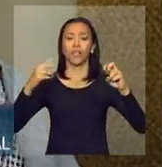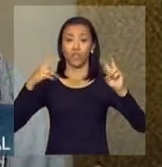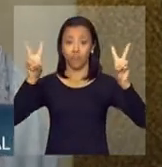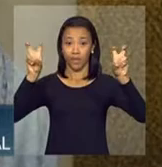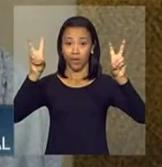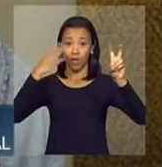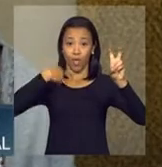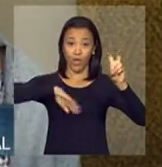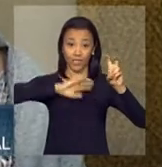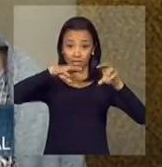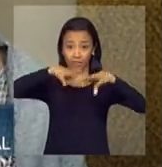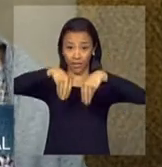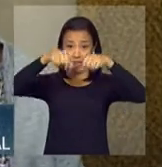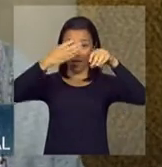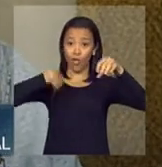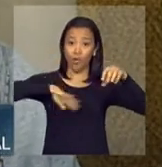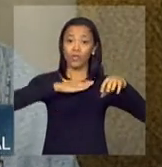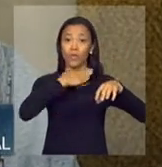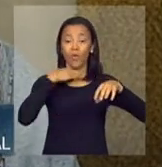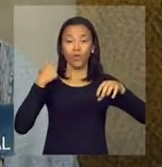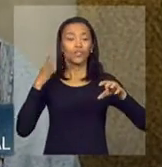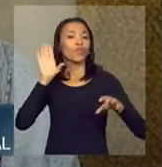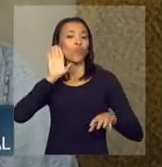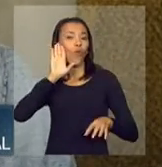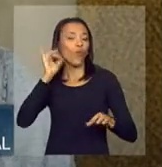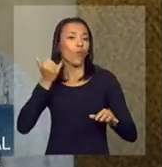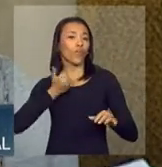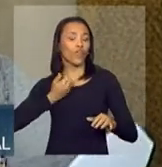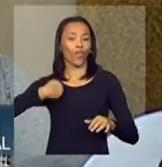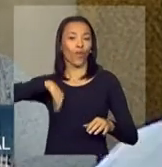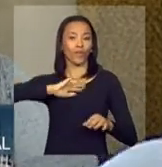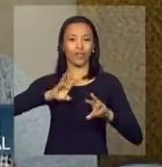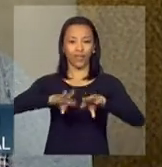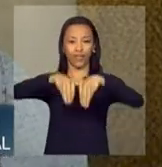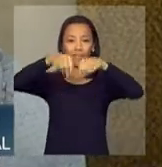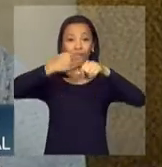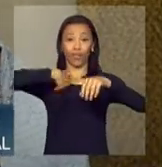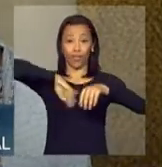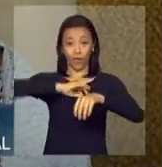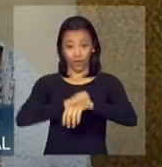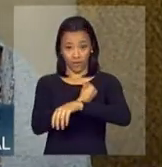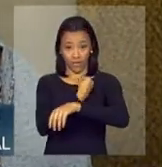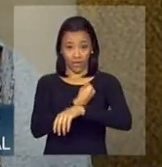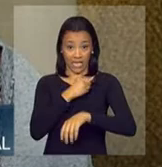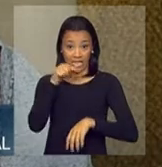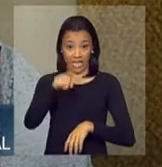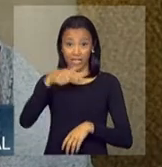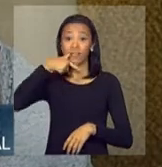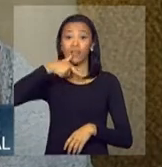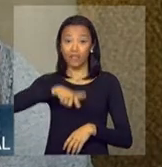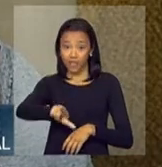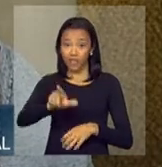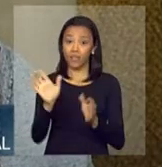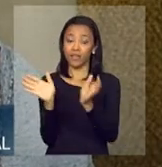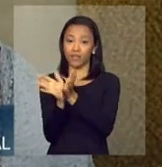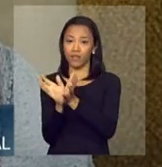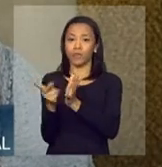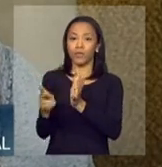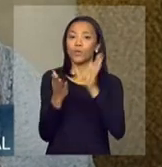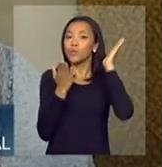que a gente possa escutar nossa terra, nossa vida, que nessa mesma língua da etnia